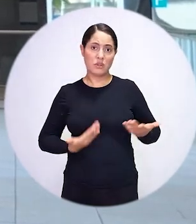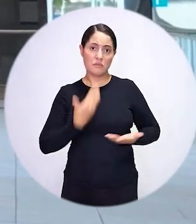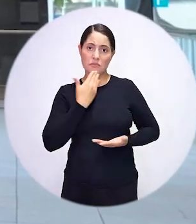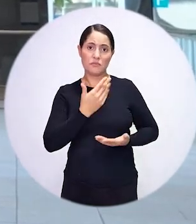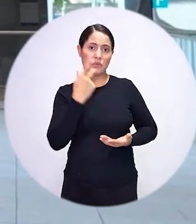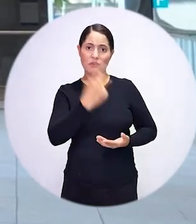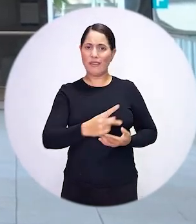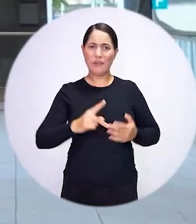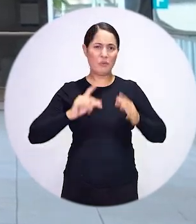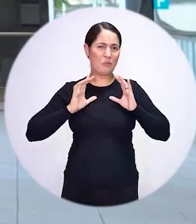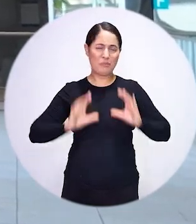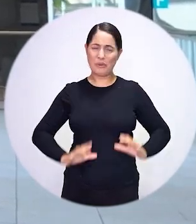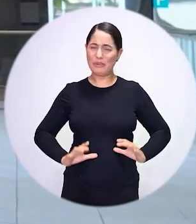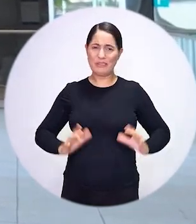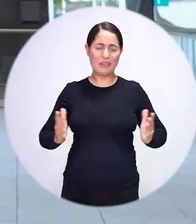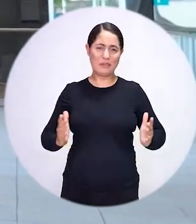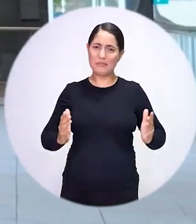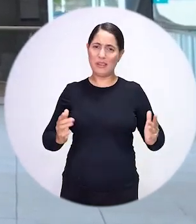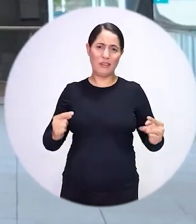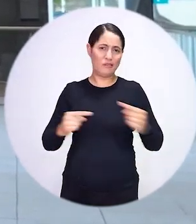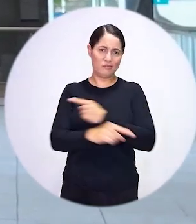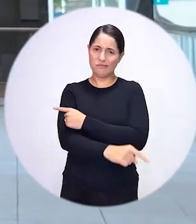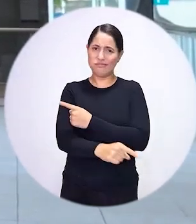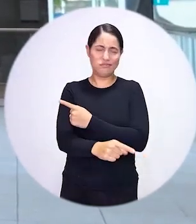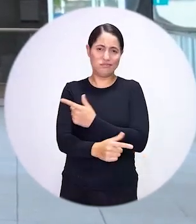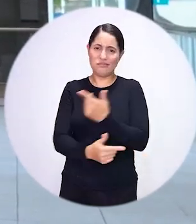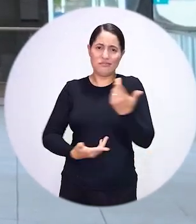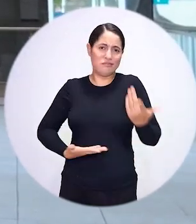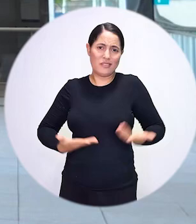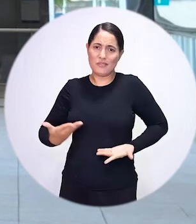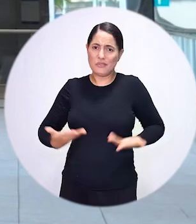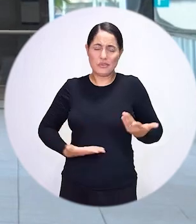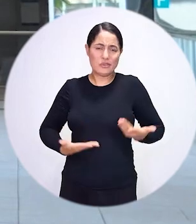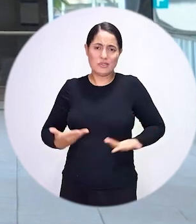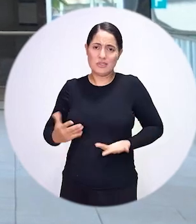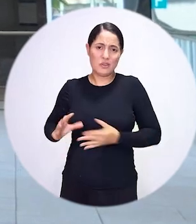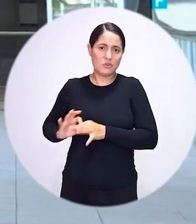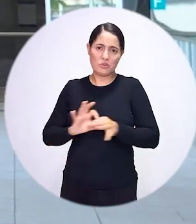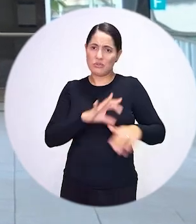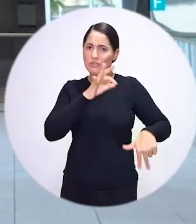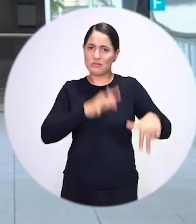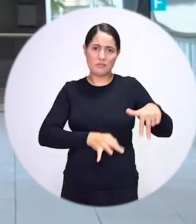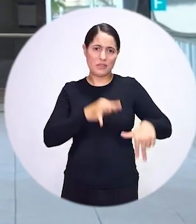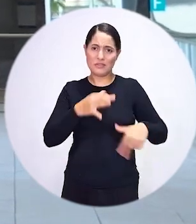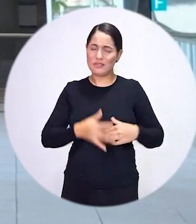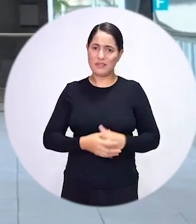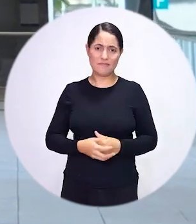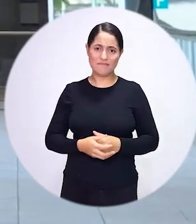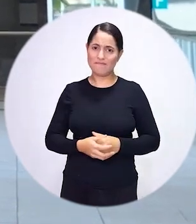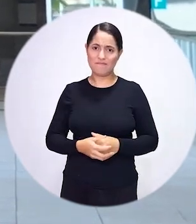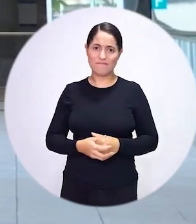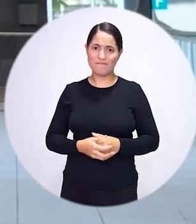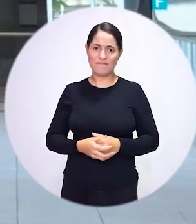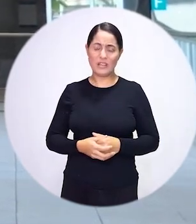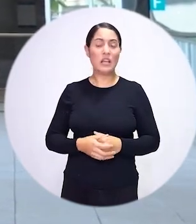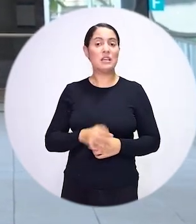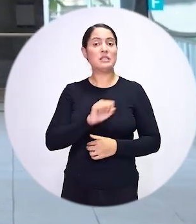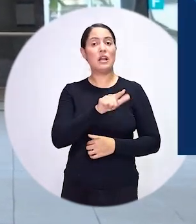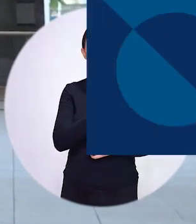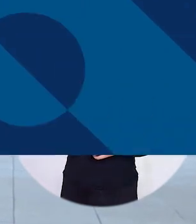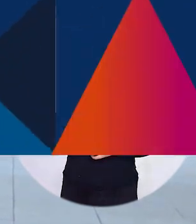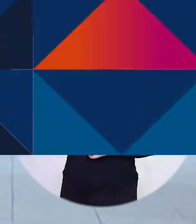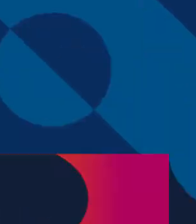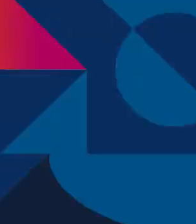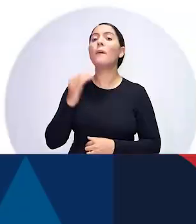o afastamento dele das suas atribuições em virtude do seu comportamento incompatível com as funções de um